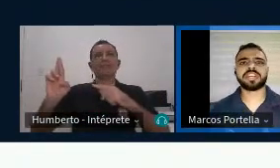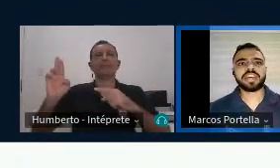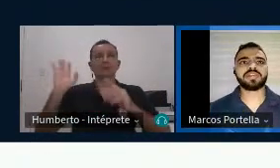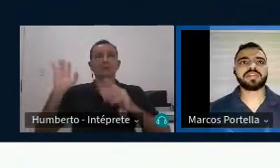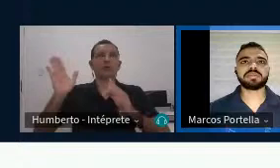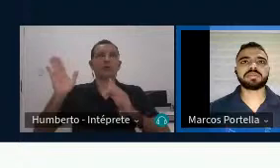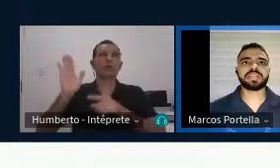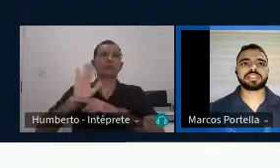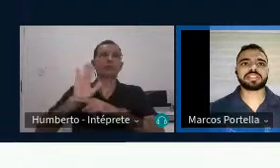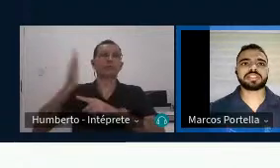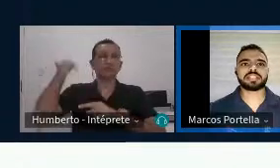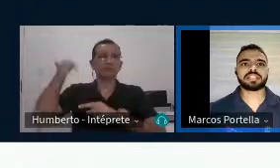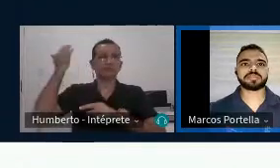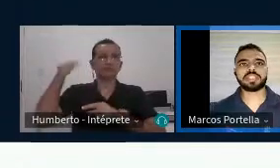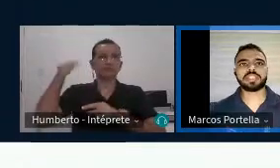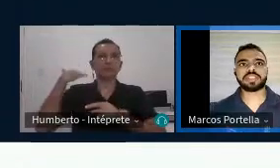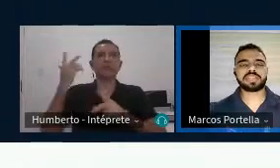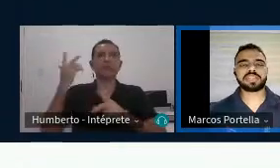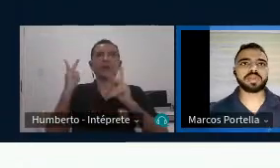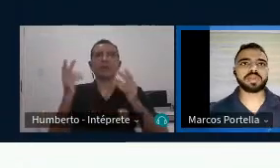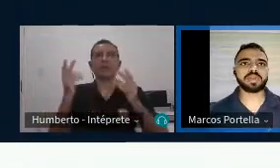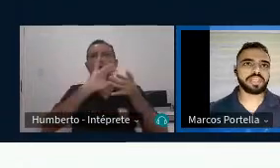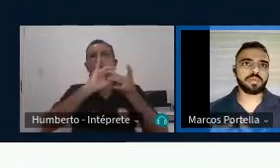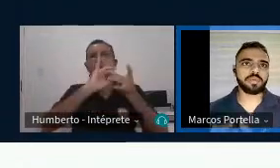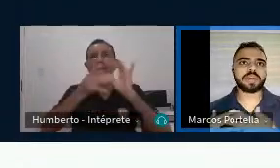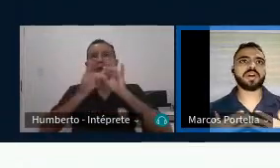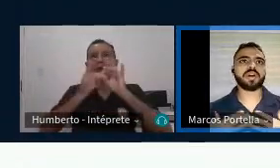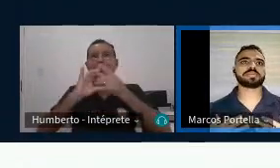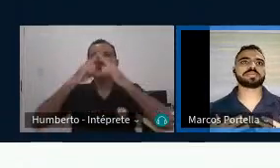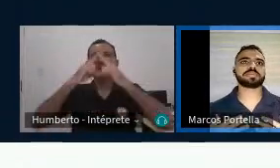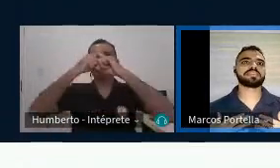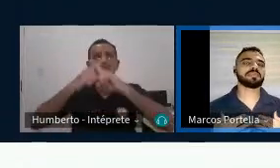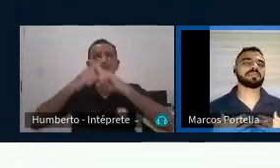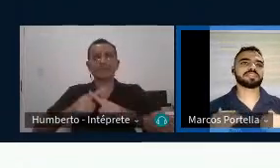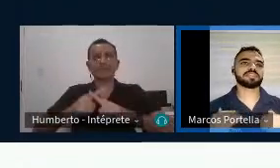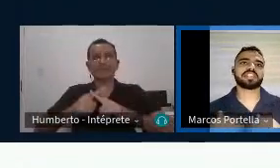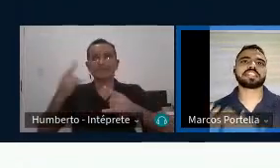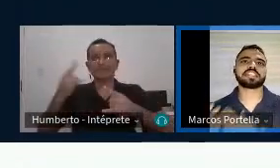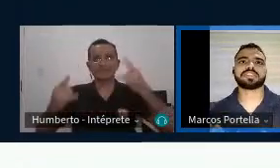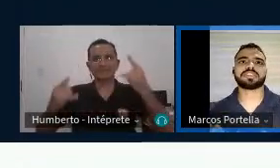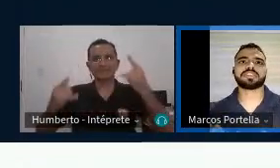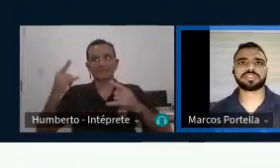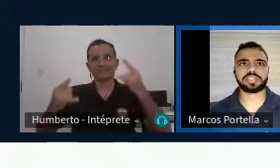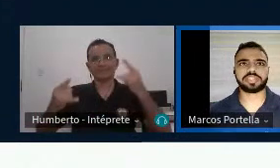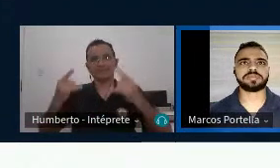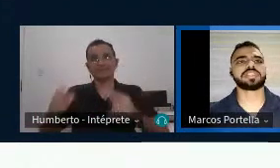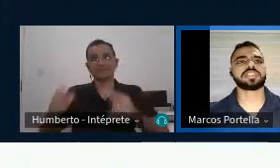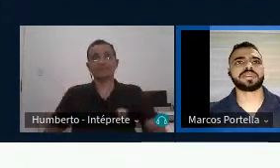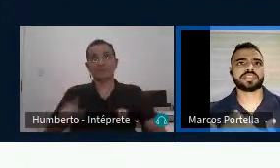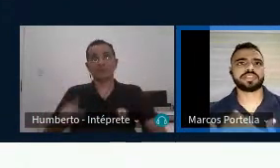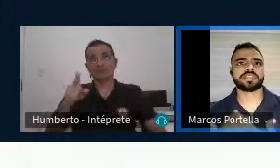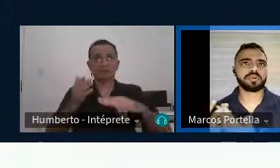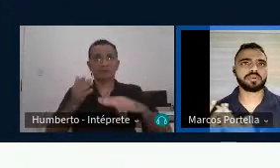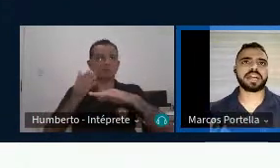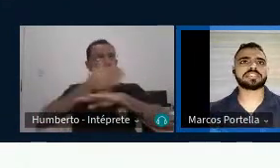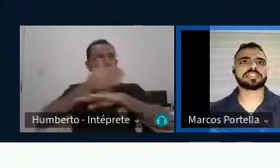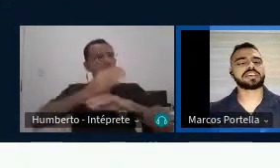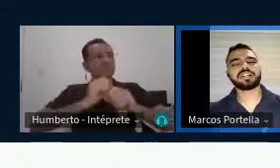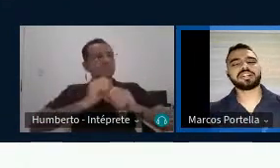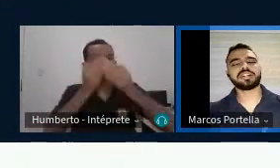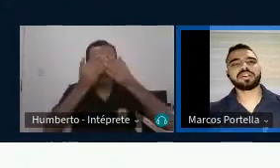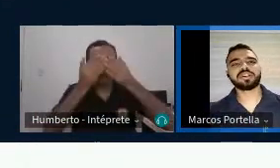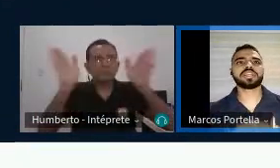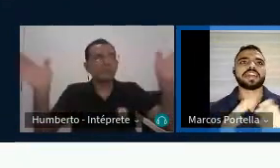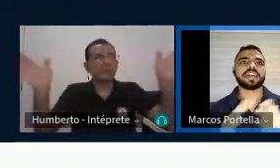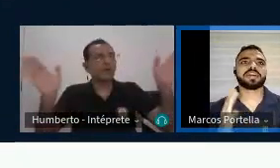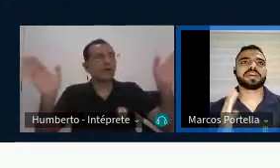uma Olimpíada que, na minha opinião, é uma ótima forma de você entrar na tecnologia, de você conhecer um pouco mais o que